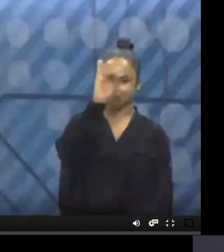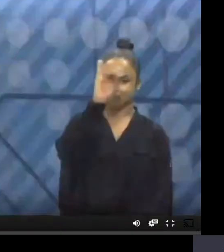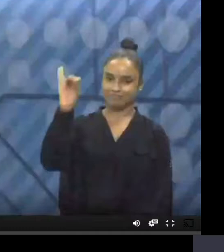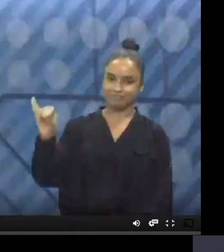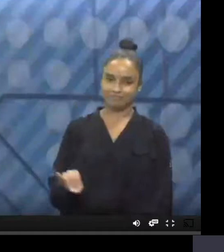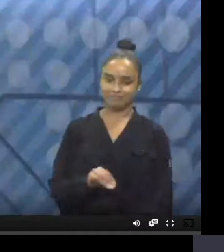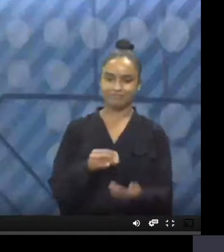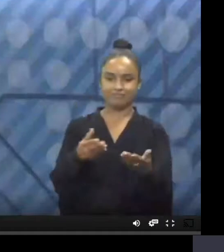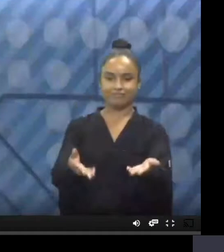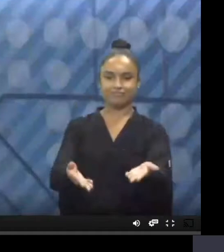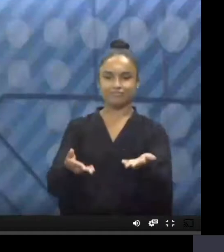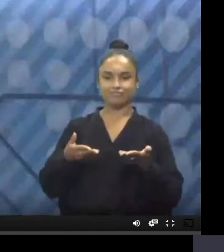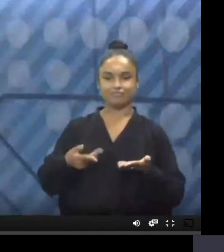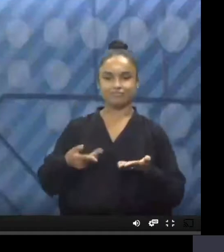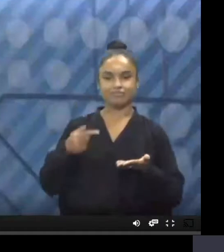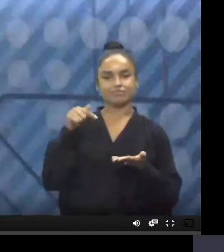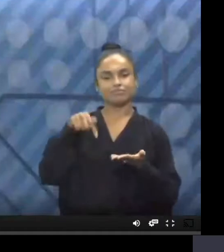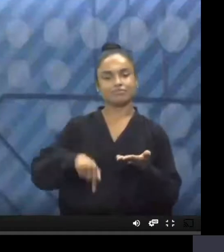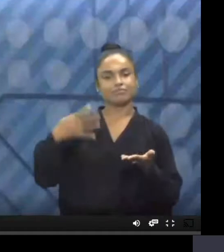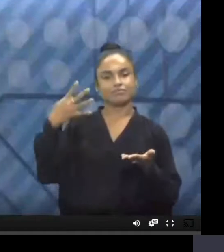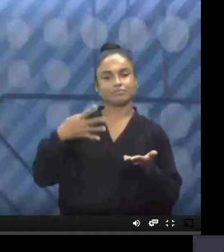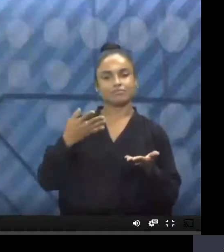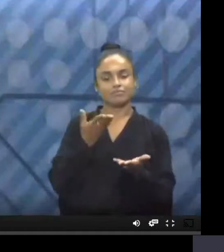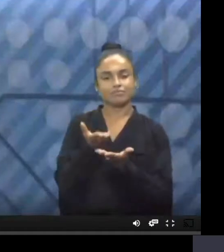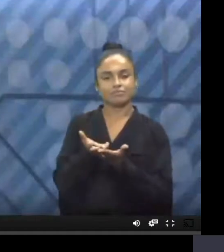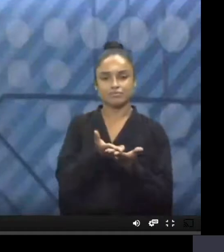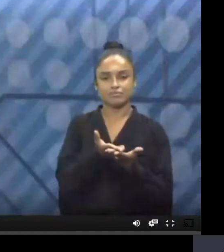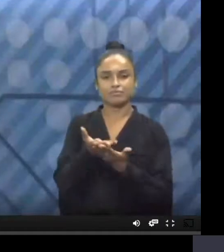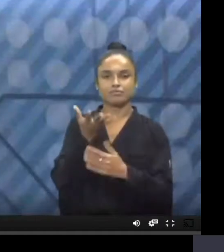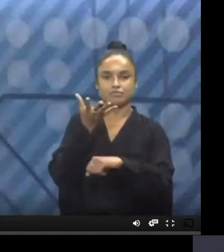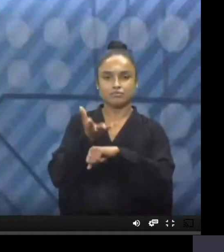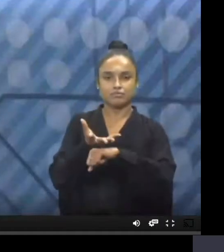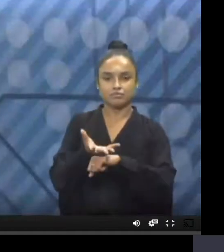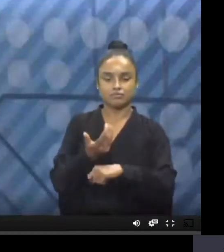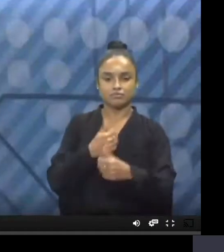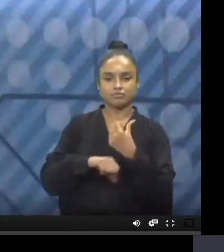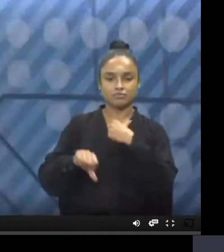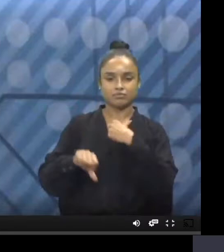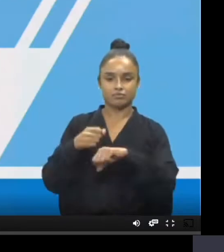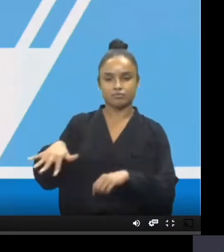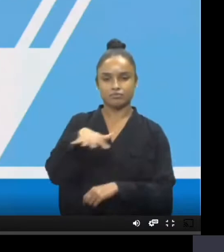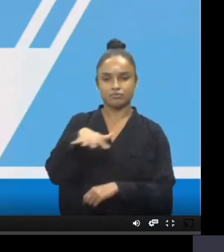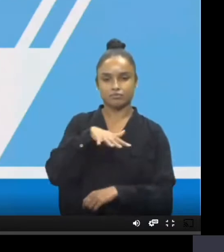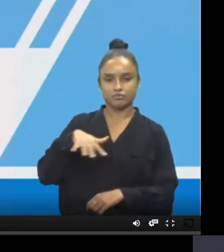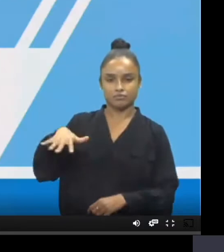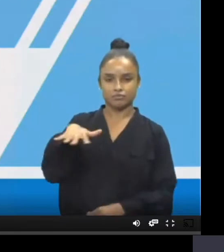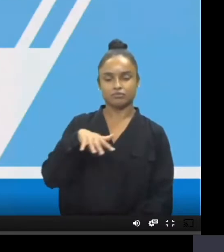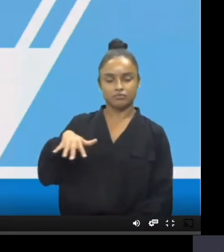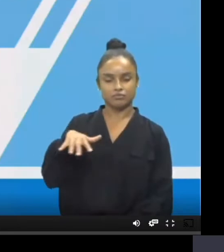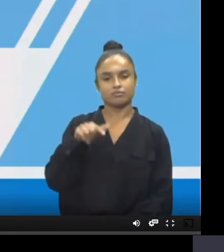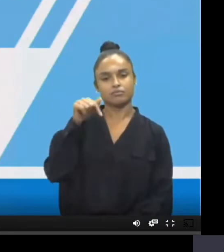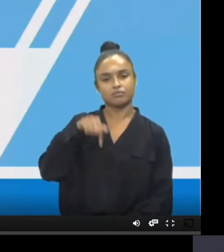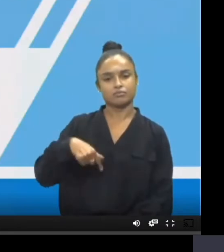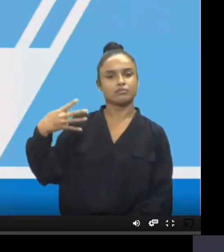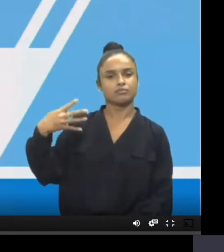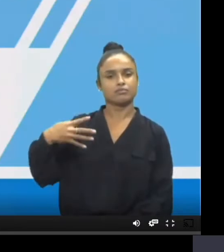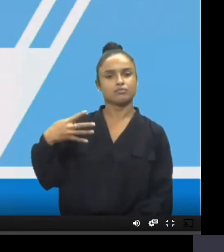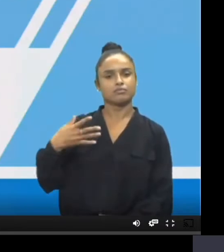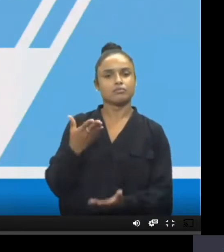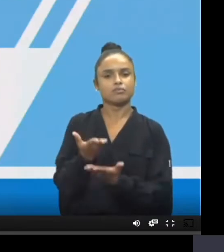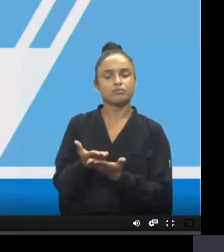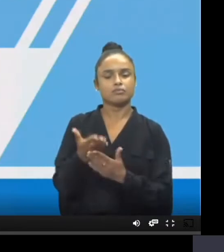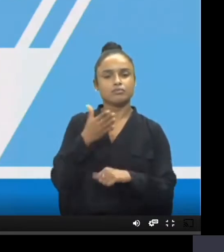Olá, sejam bem-vindos à nossa quarta aula da disciplina de Química Geral, a nossa quarta aula prática.